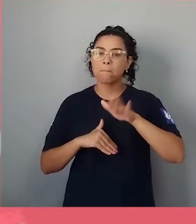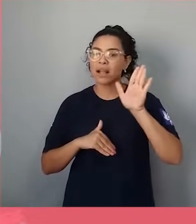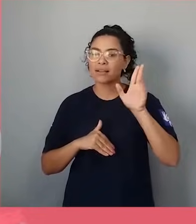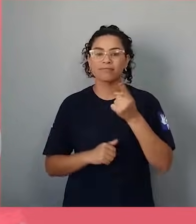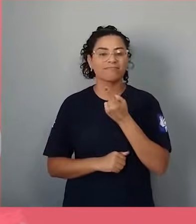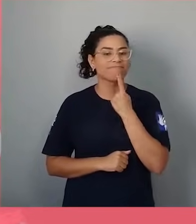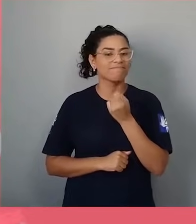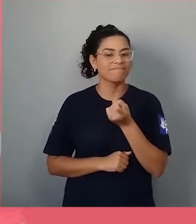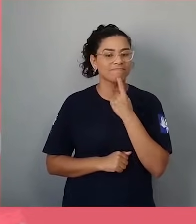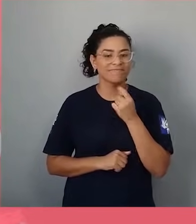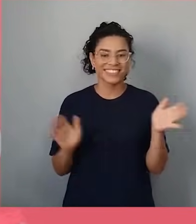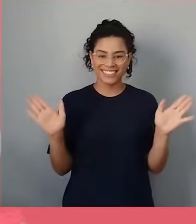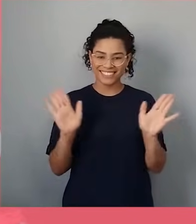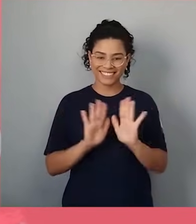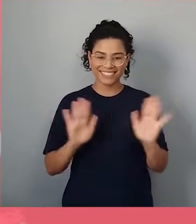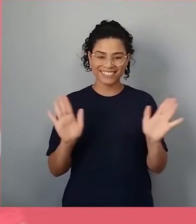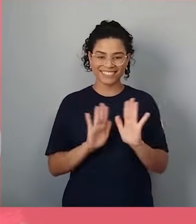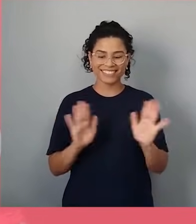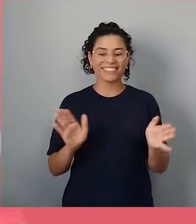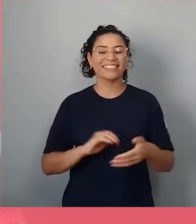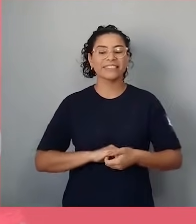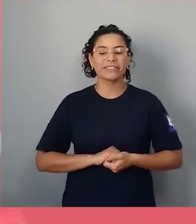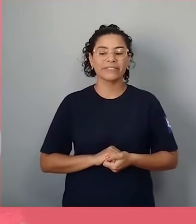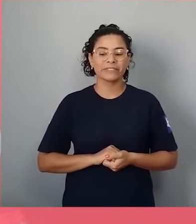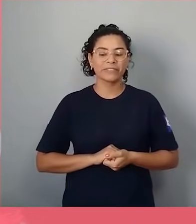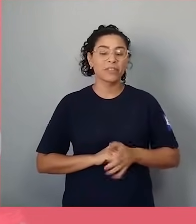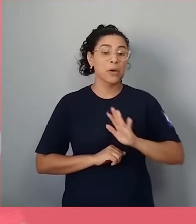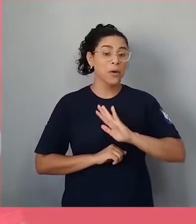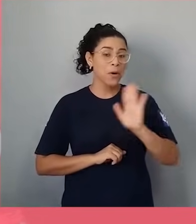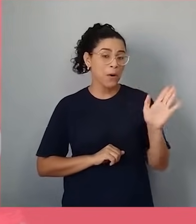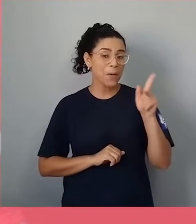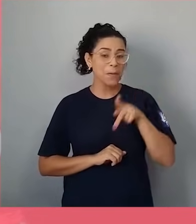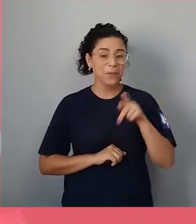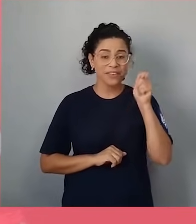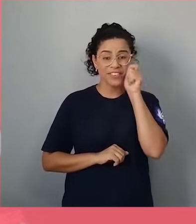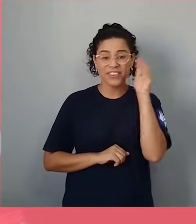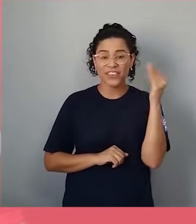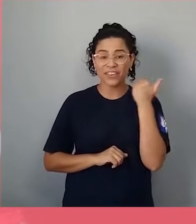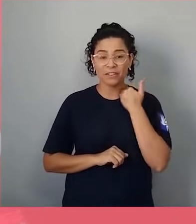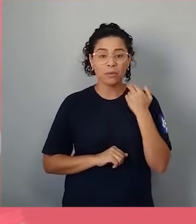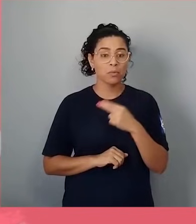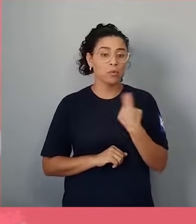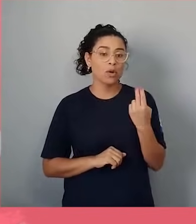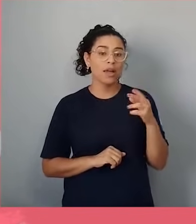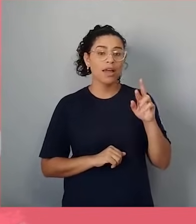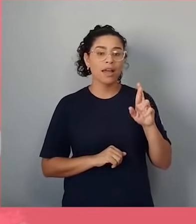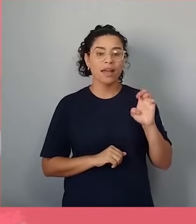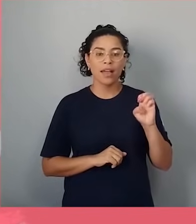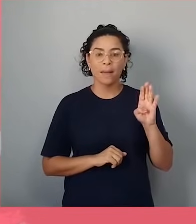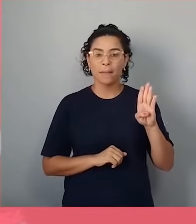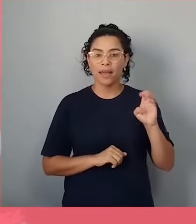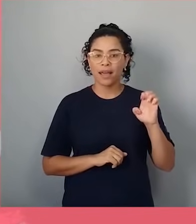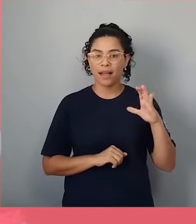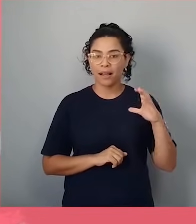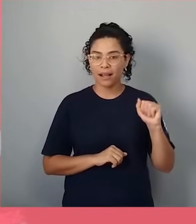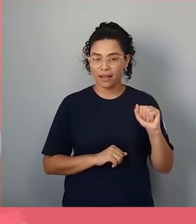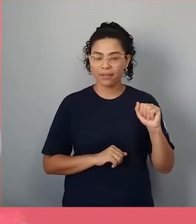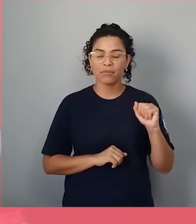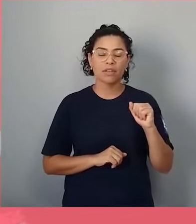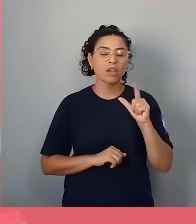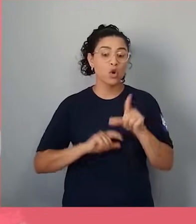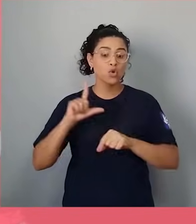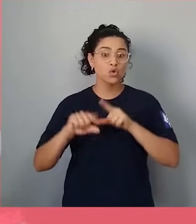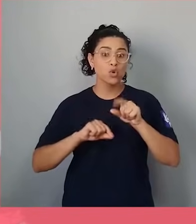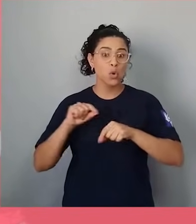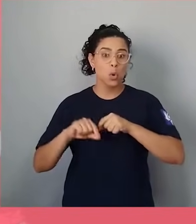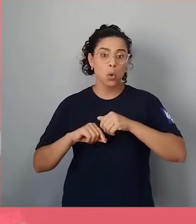vermelha. Tchau! Oi, professora Joyce. Meu nome é Rebeca. E minha cor